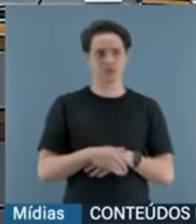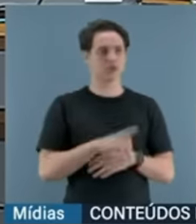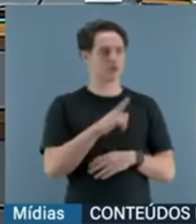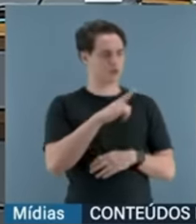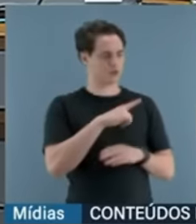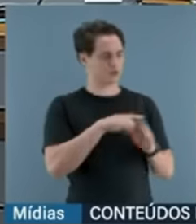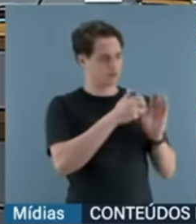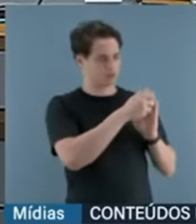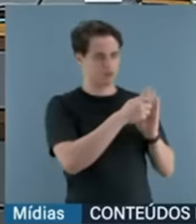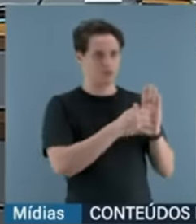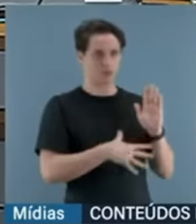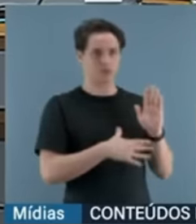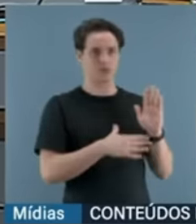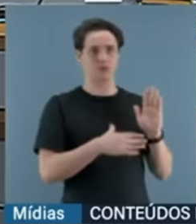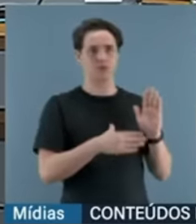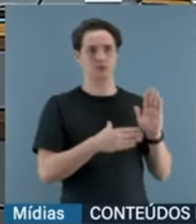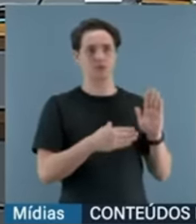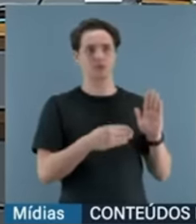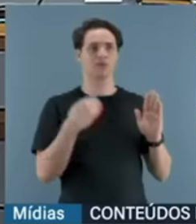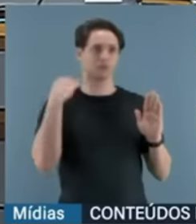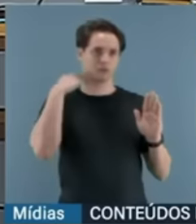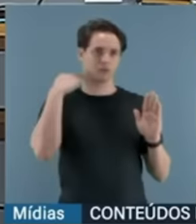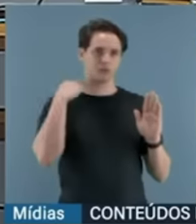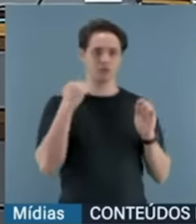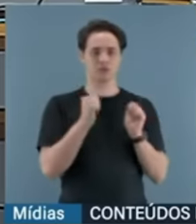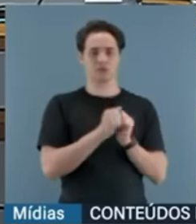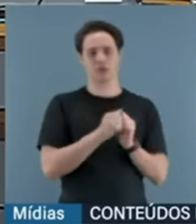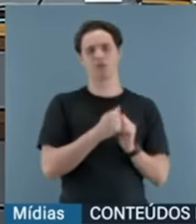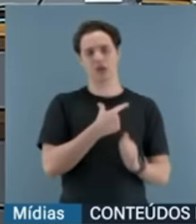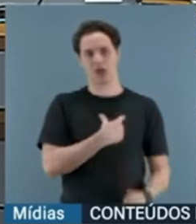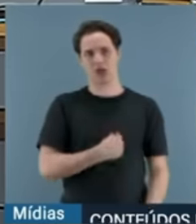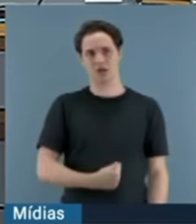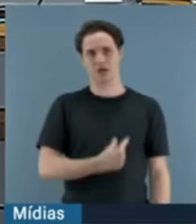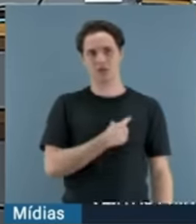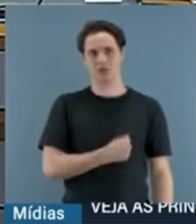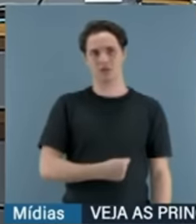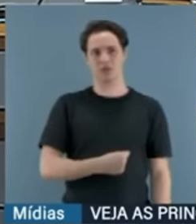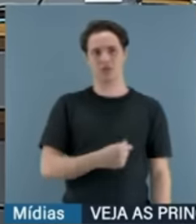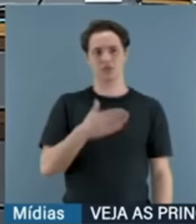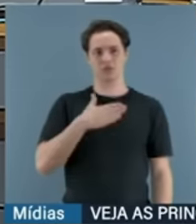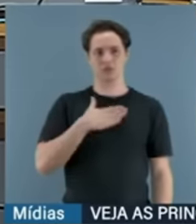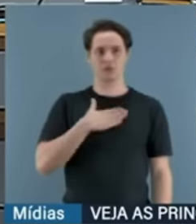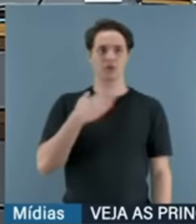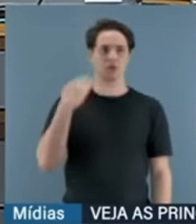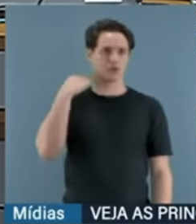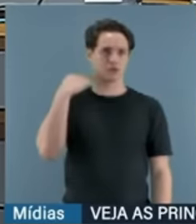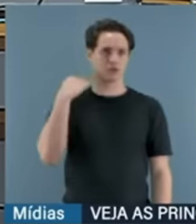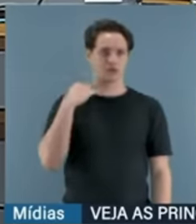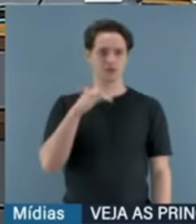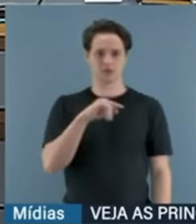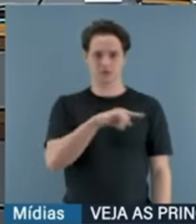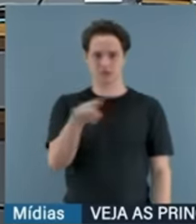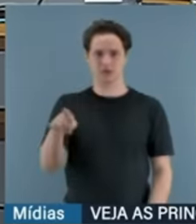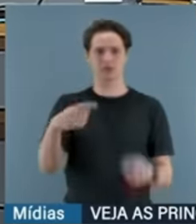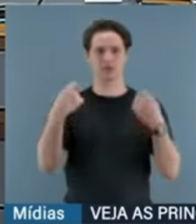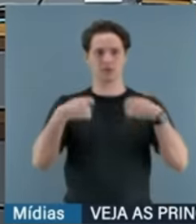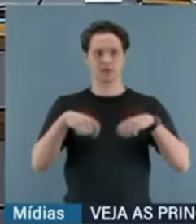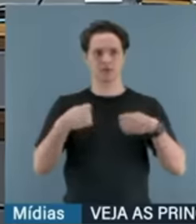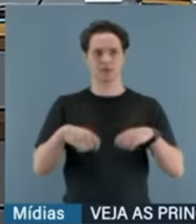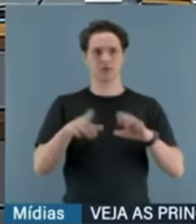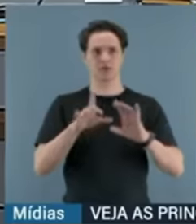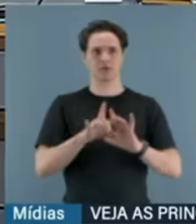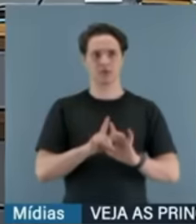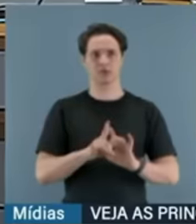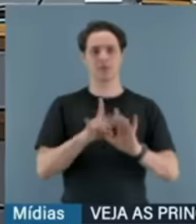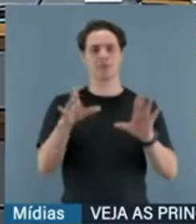extratos, está com a relatora do caso, da minha conta. E se vocês precisarem, eu peço a minha esposa